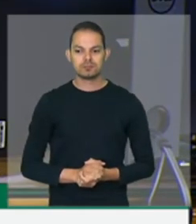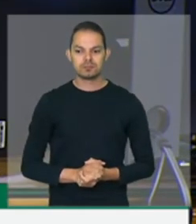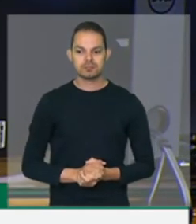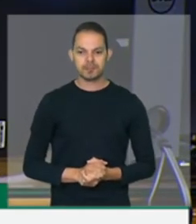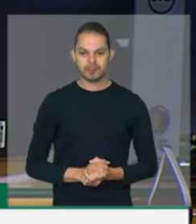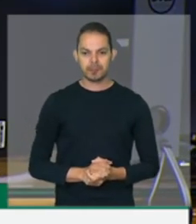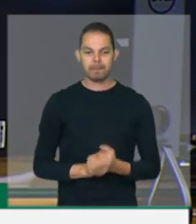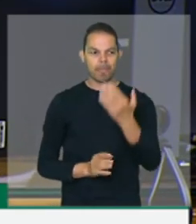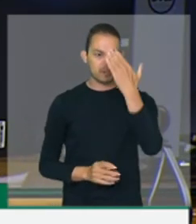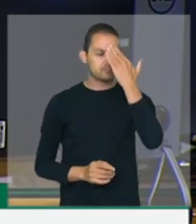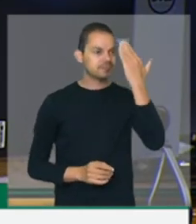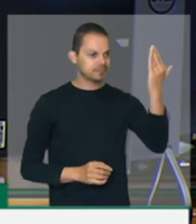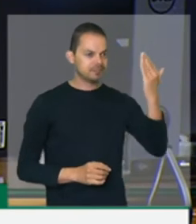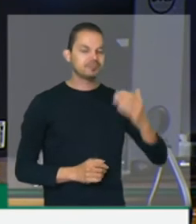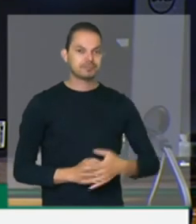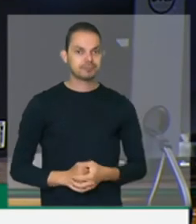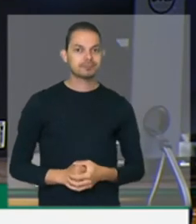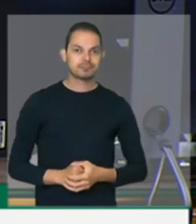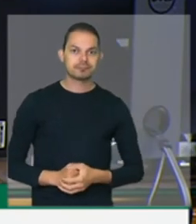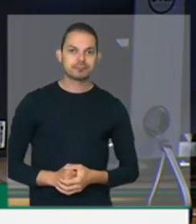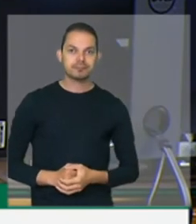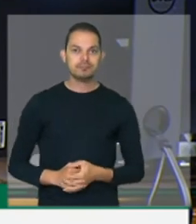Muito obrigado, deputado.